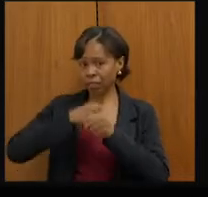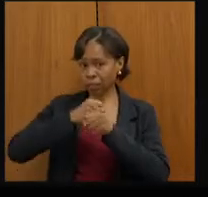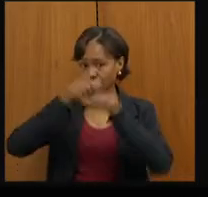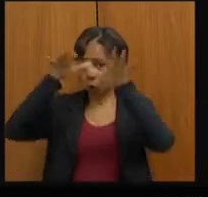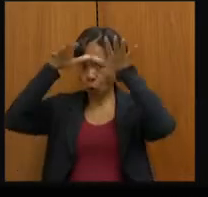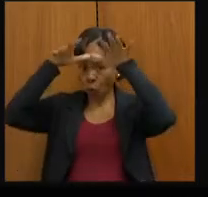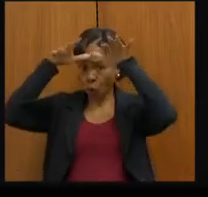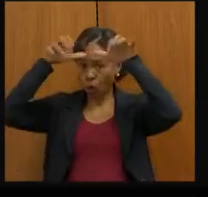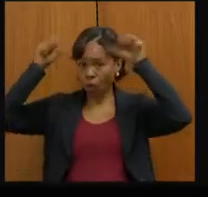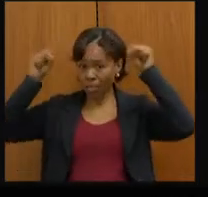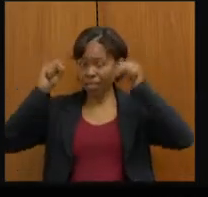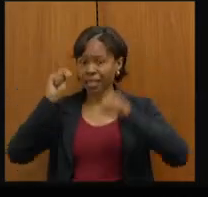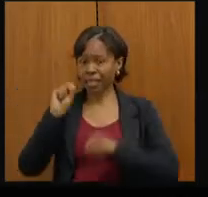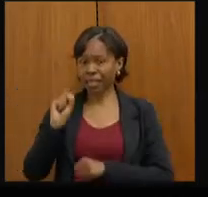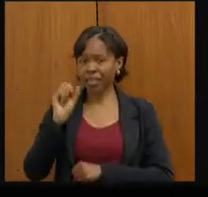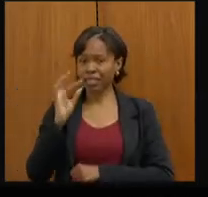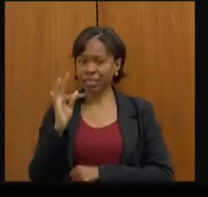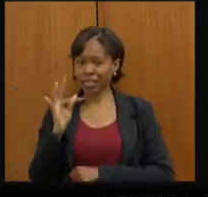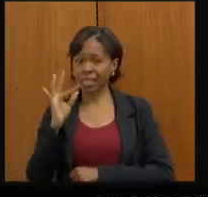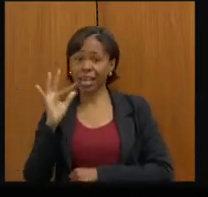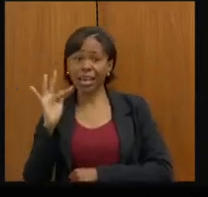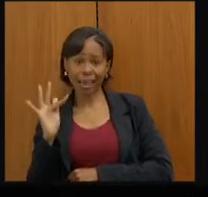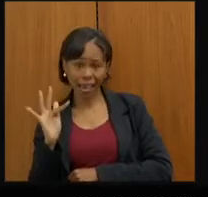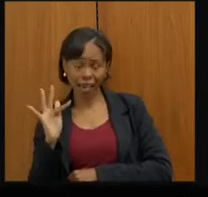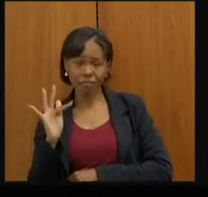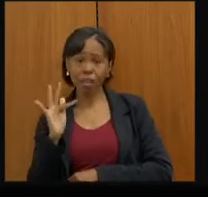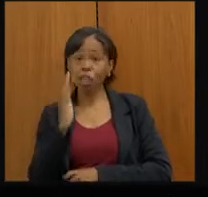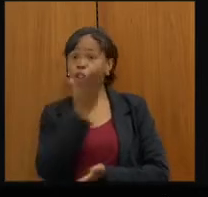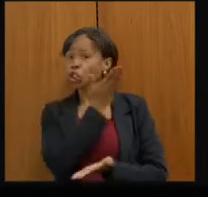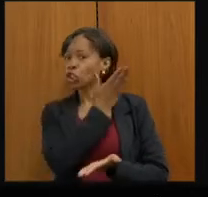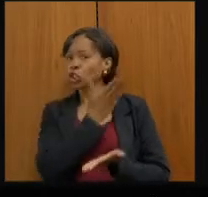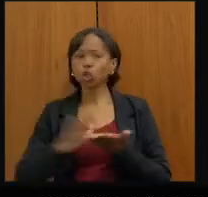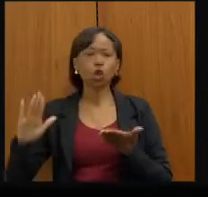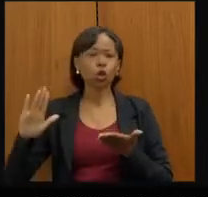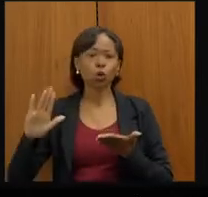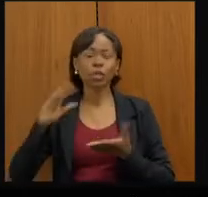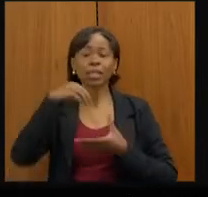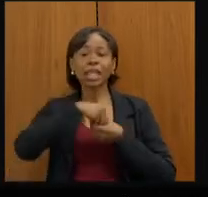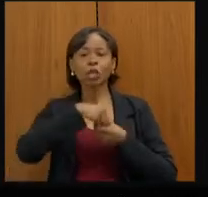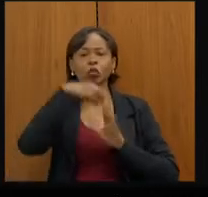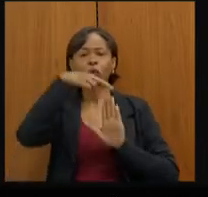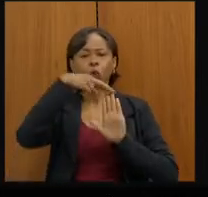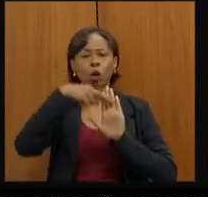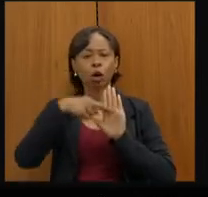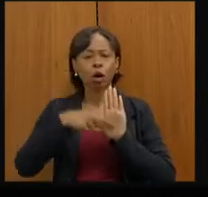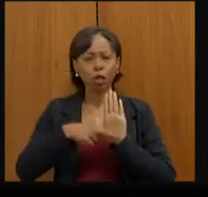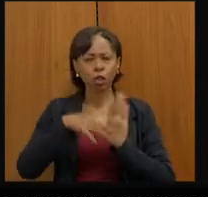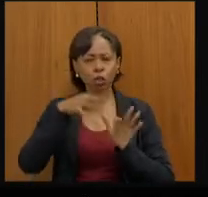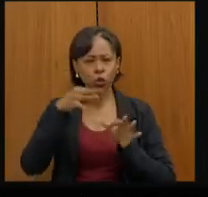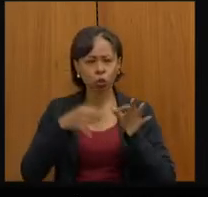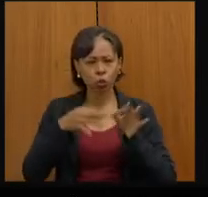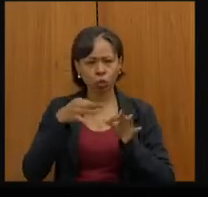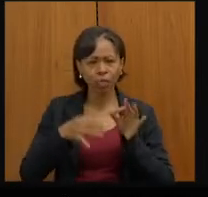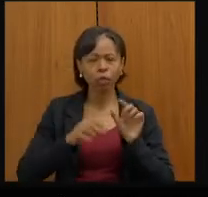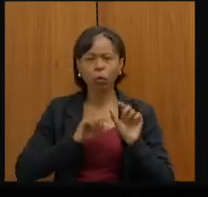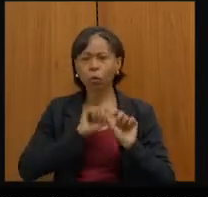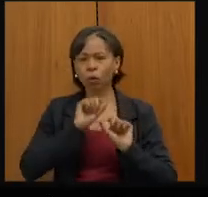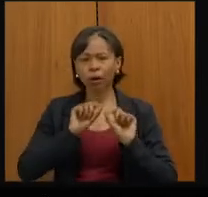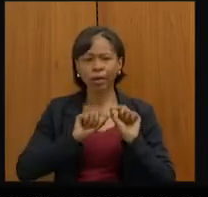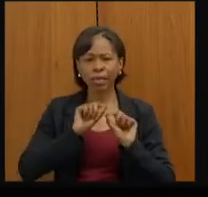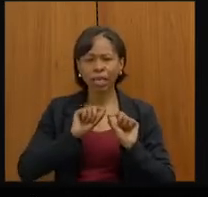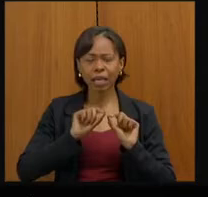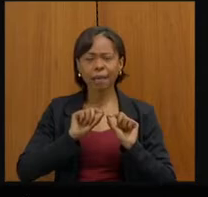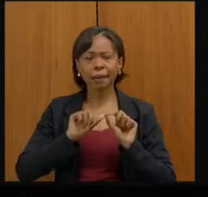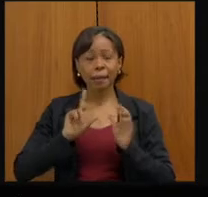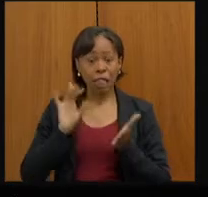Então finalmente baniu do ordenamento jurídico brasileiro a ideia da legítima defesa da honra